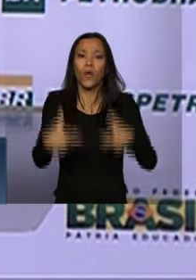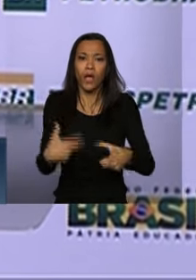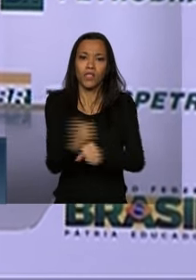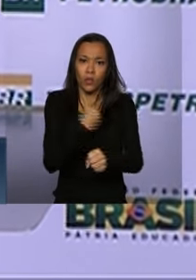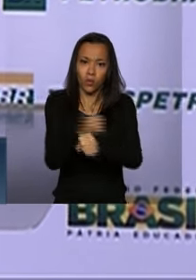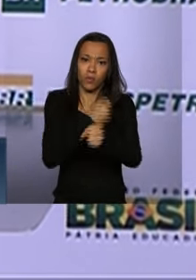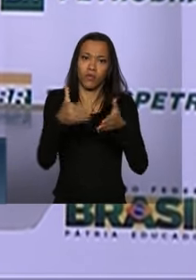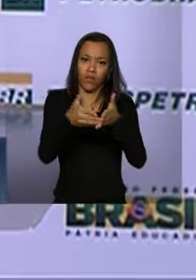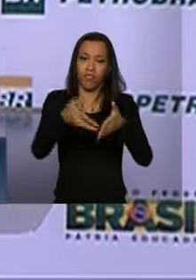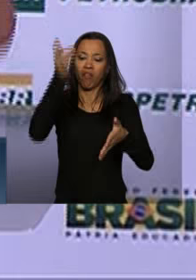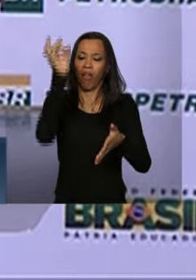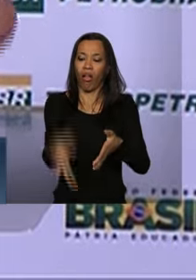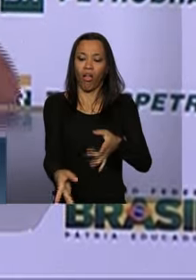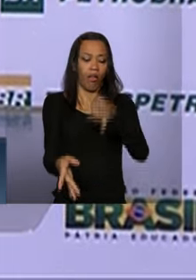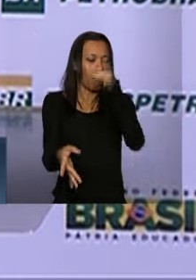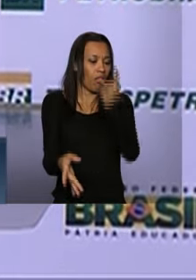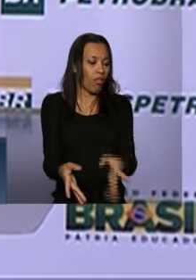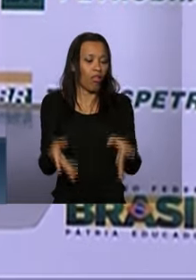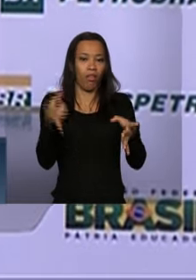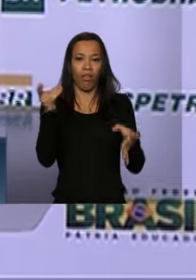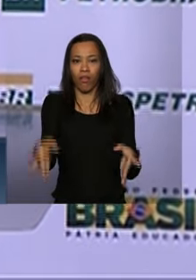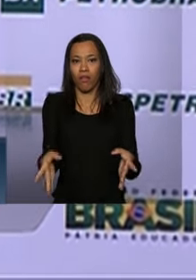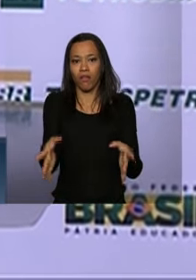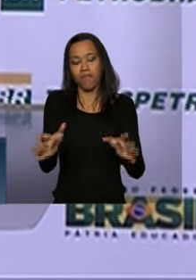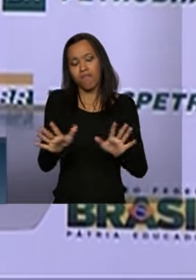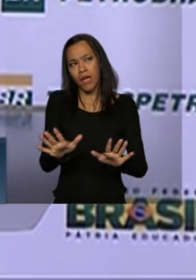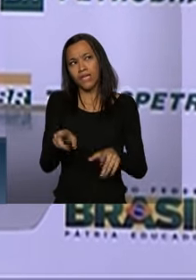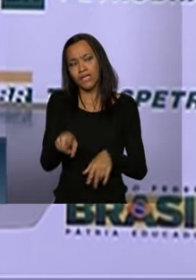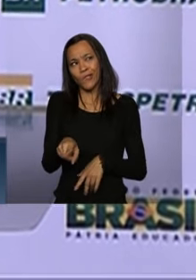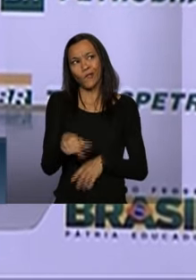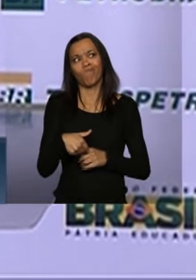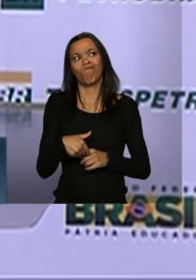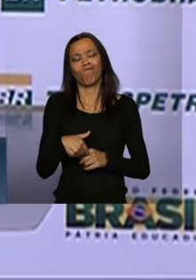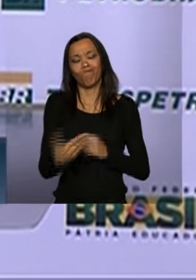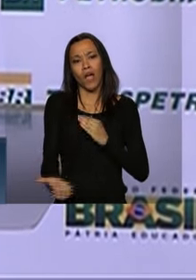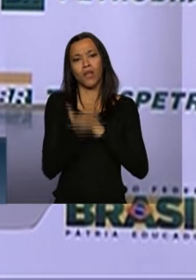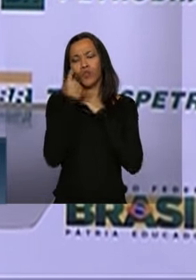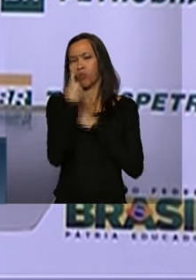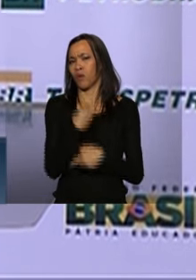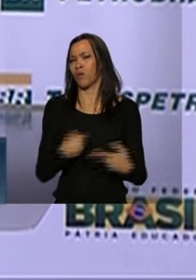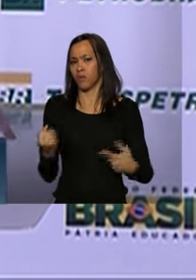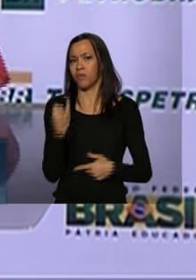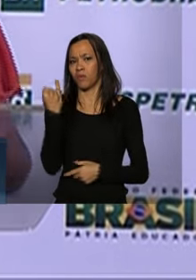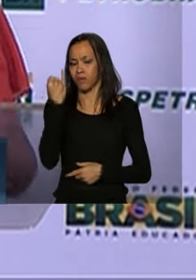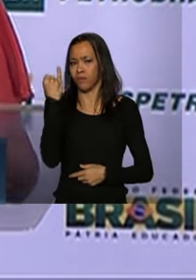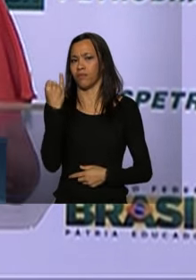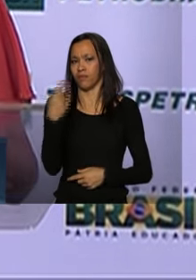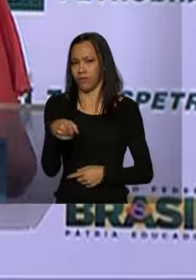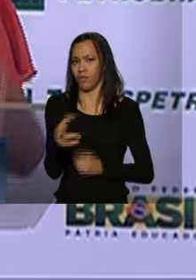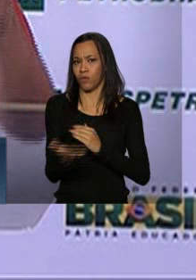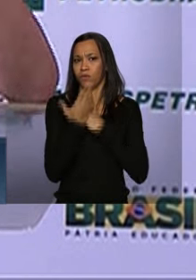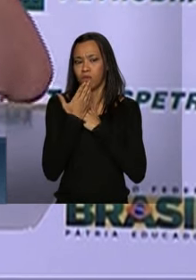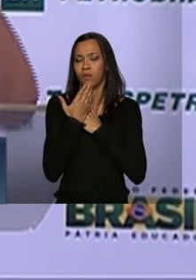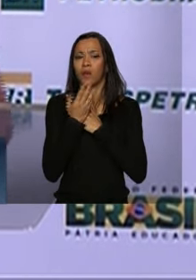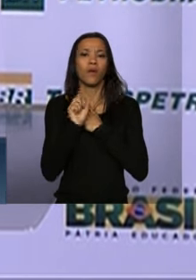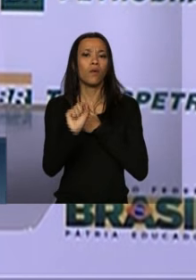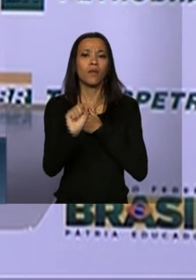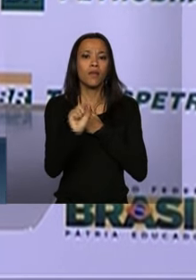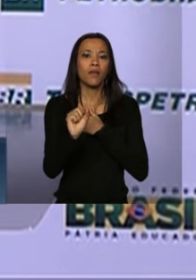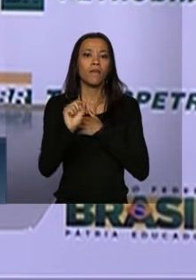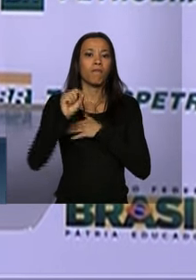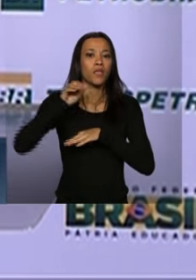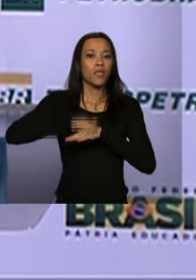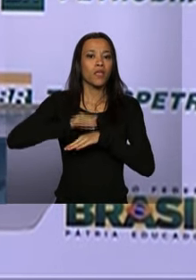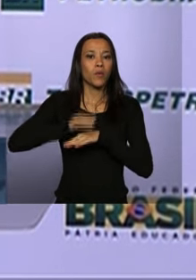havia. Mas aí isso permitiu uma coisa muito importante, permitiu que uma